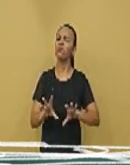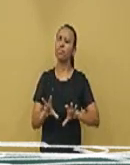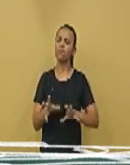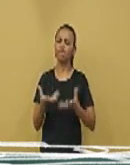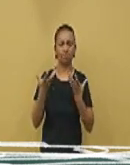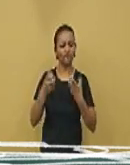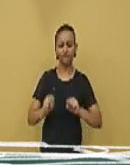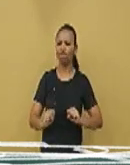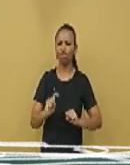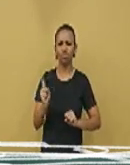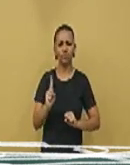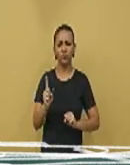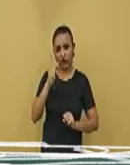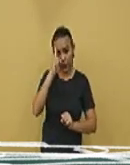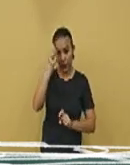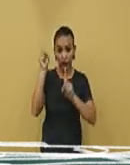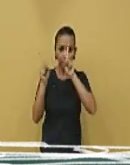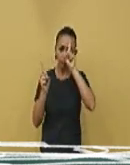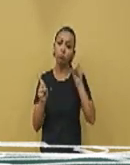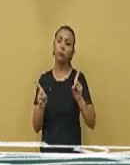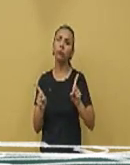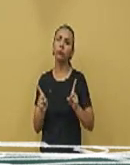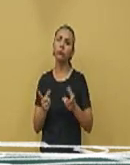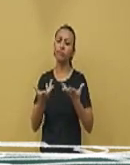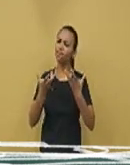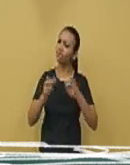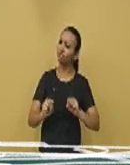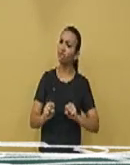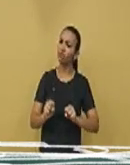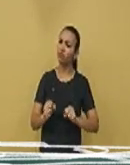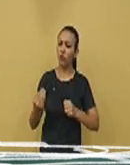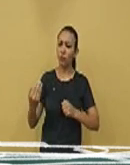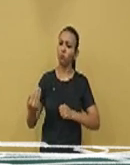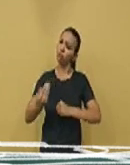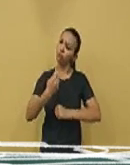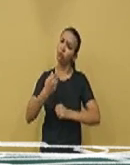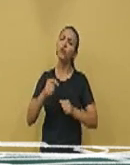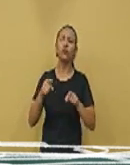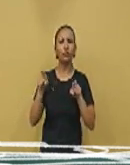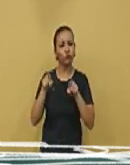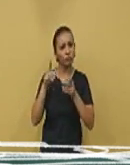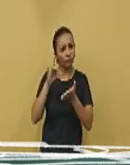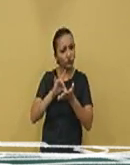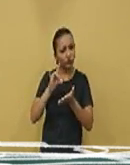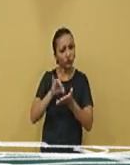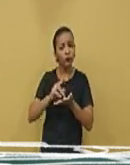não aceita as nossas ideias, né, não aceita que a gente participe efetivamente da gestão,